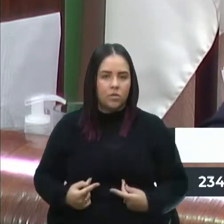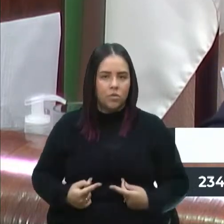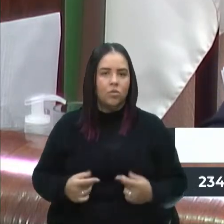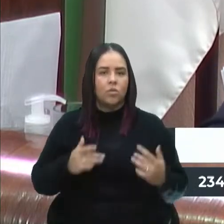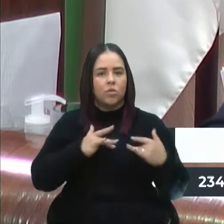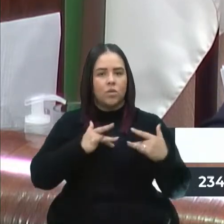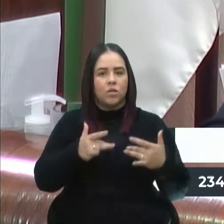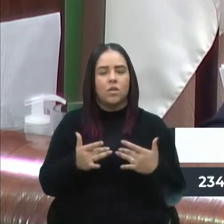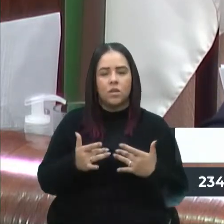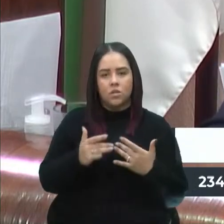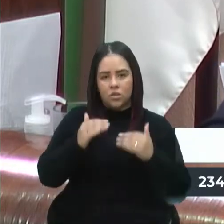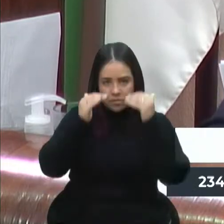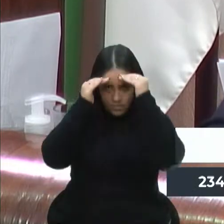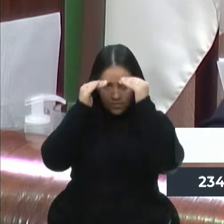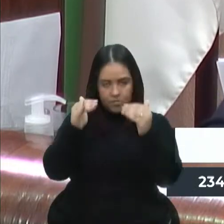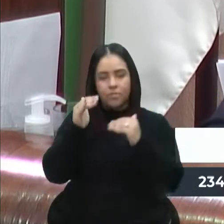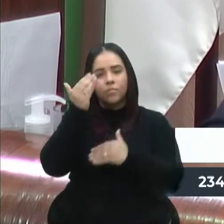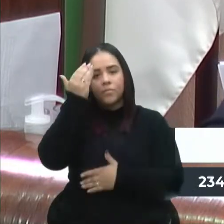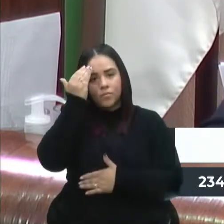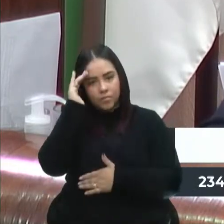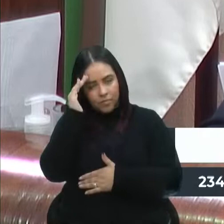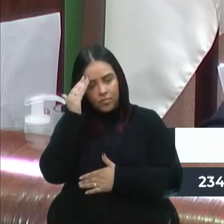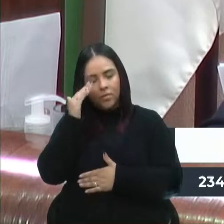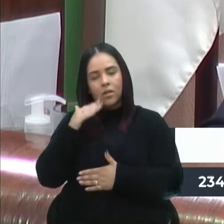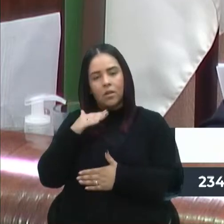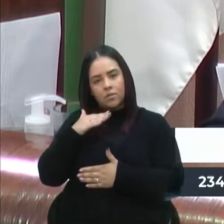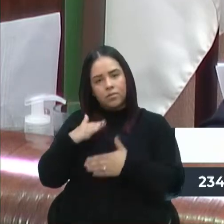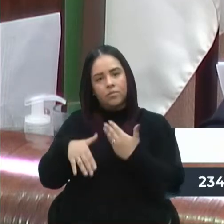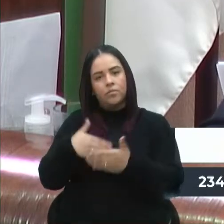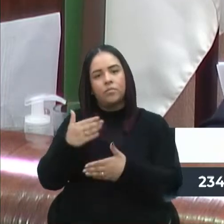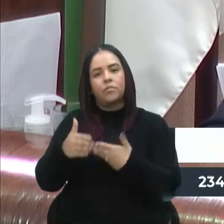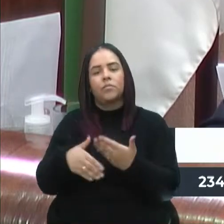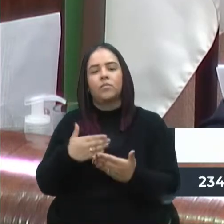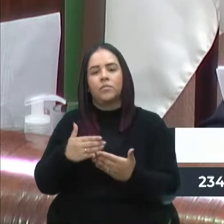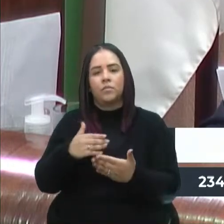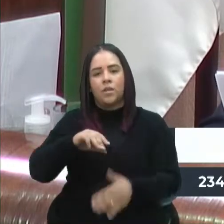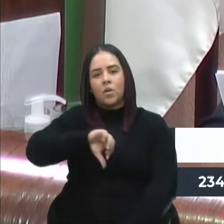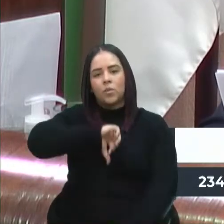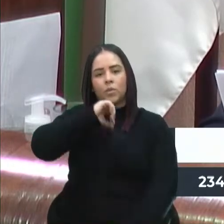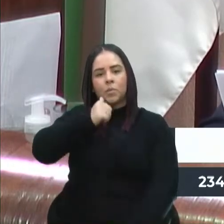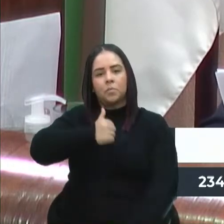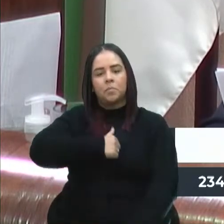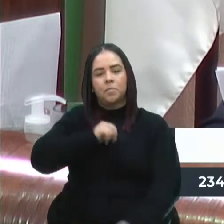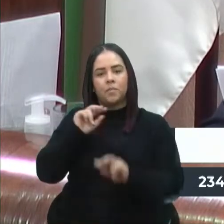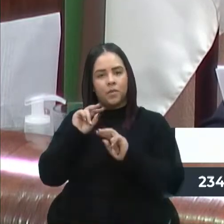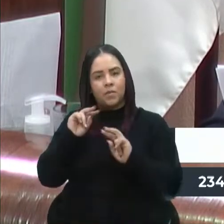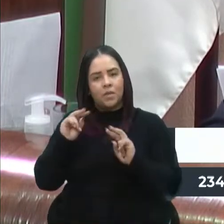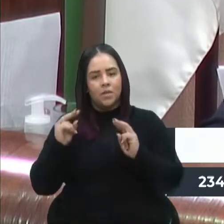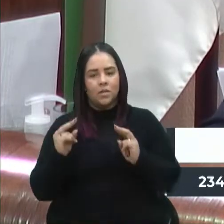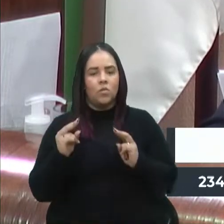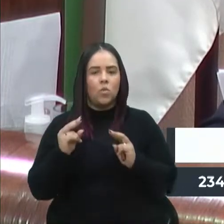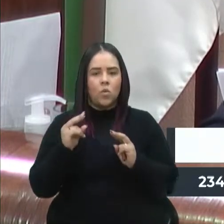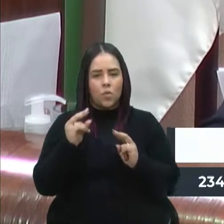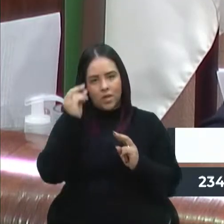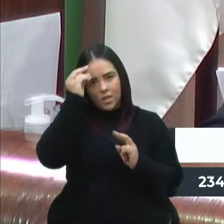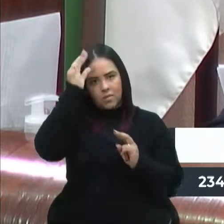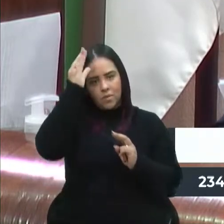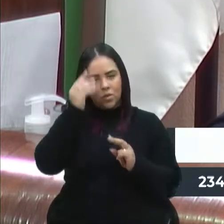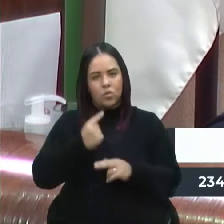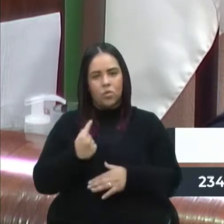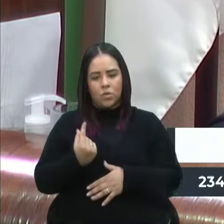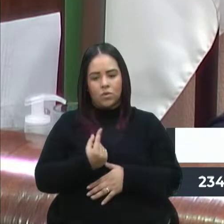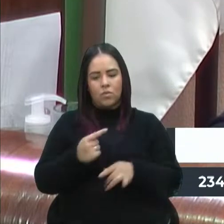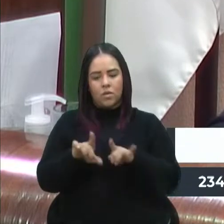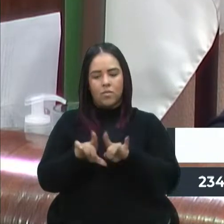respeito compreensão e desenvolvimento da autoestima visando o conhecimento individual e coletivo